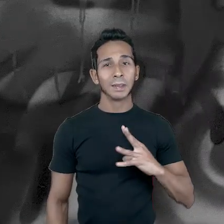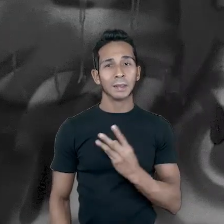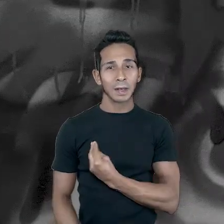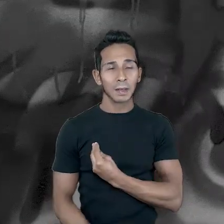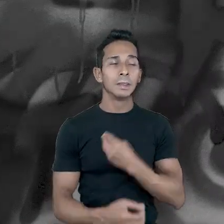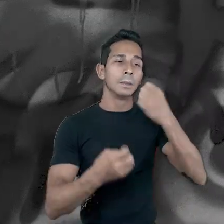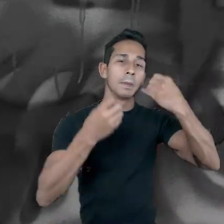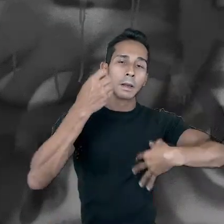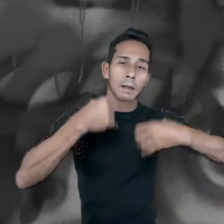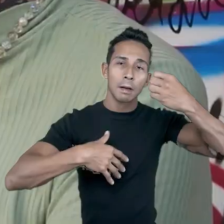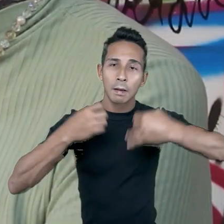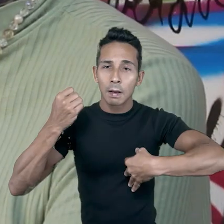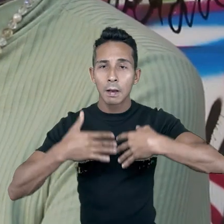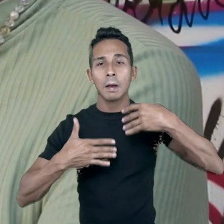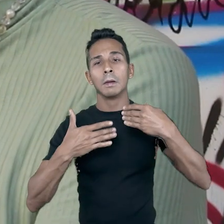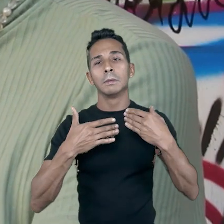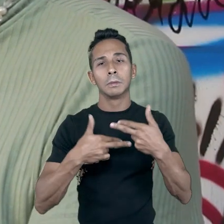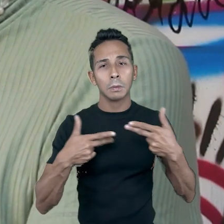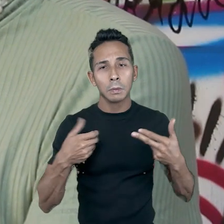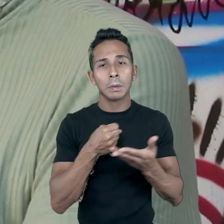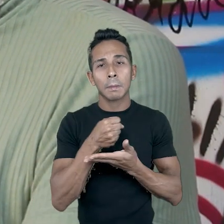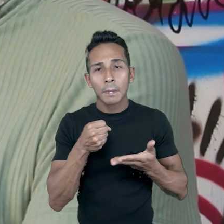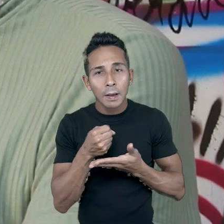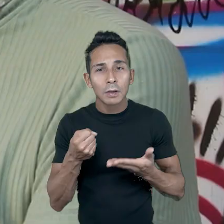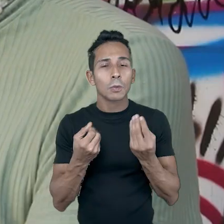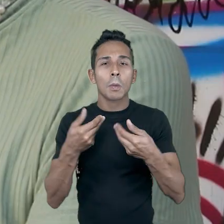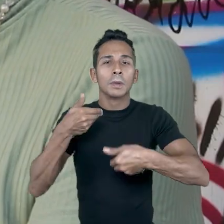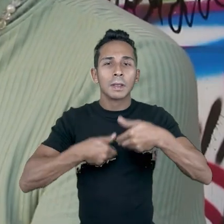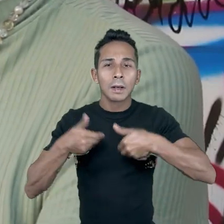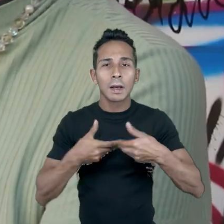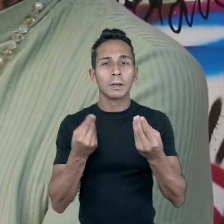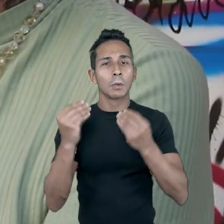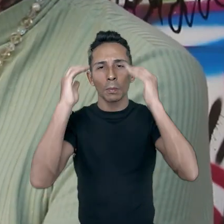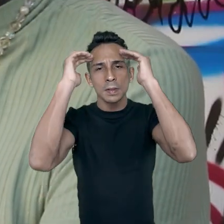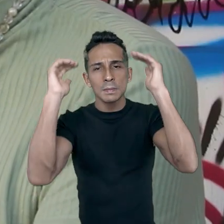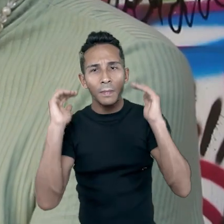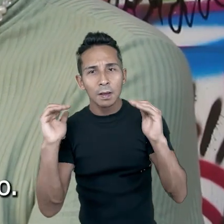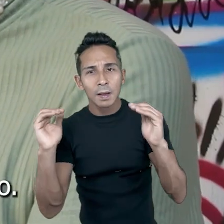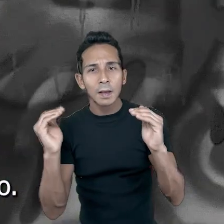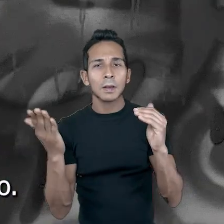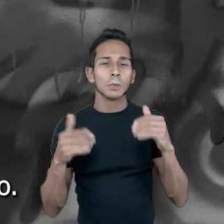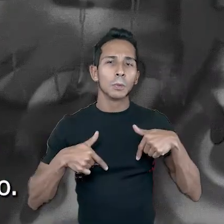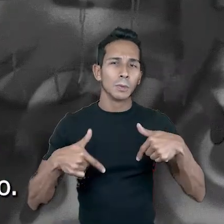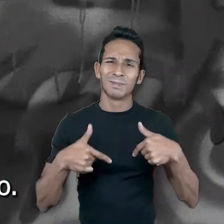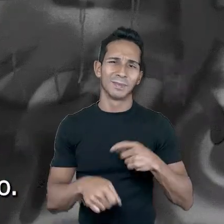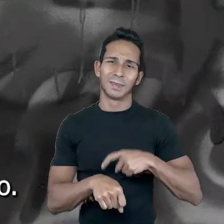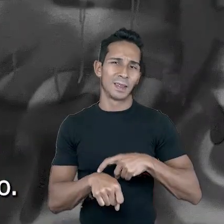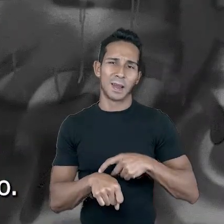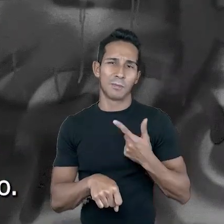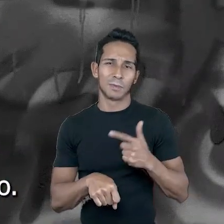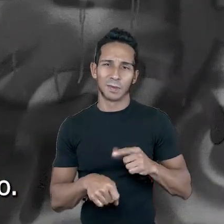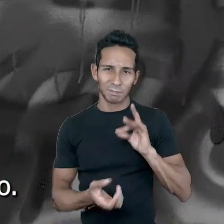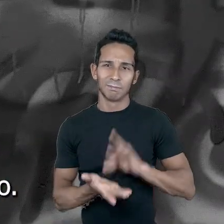professora trans das pessoas, para explicar, entendeu? As coisas como a gente deve ser tratada, o respeito que a gente precisa